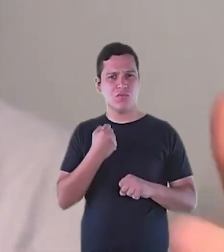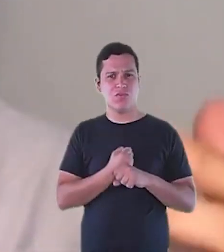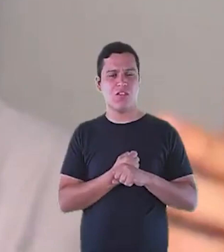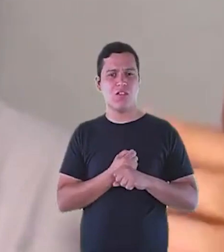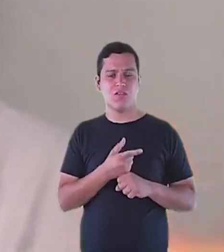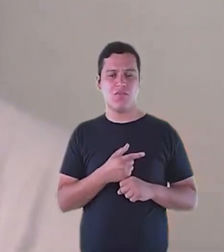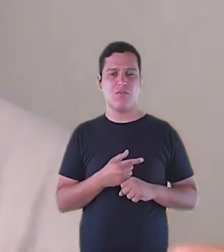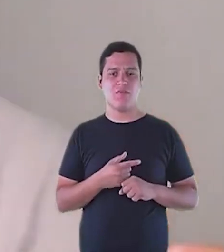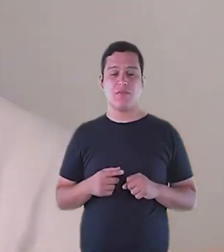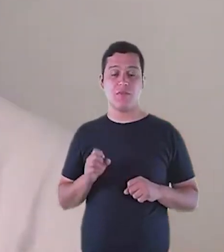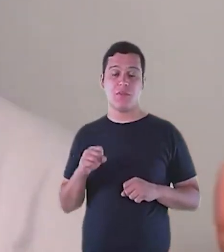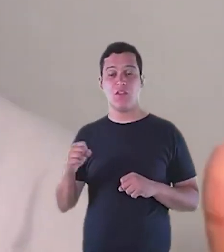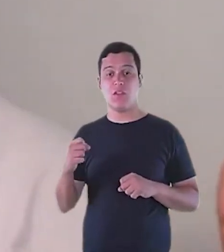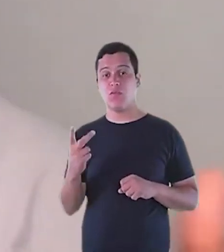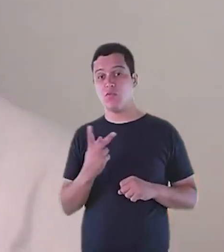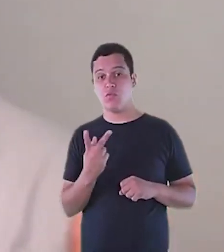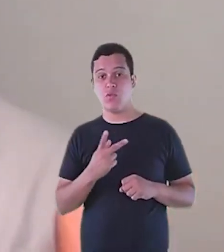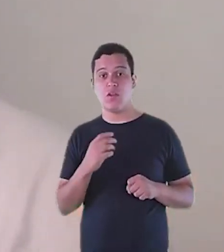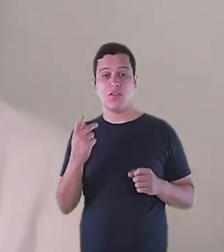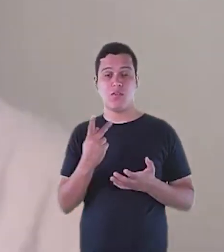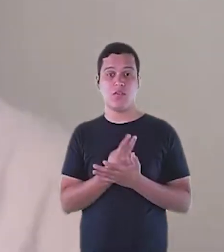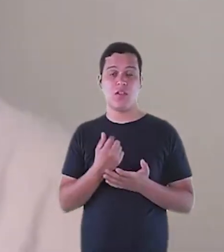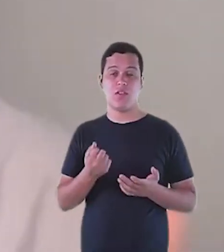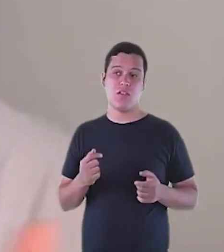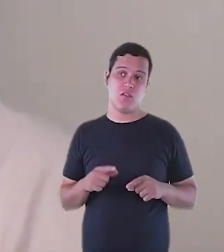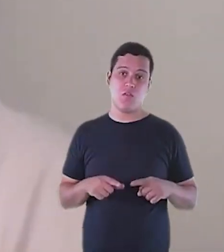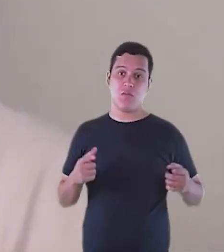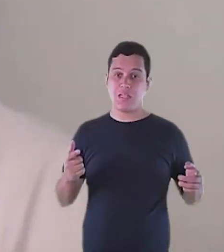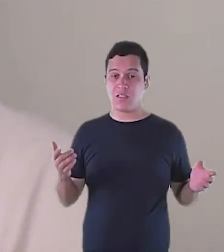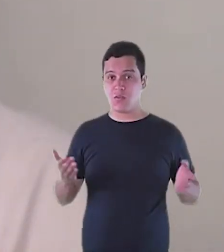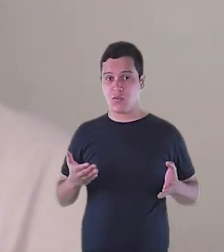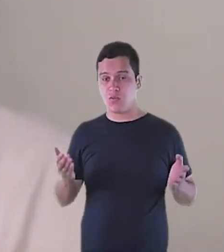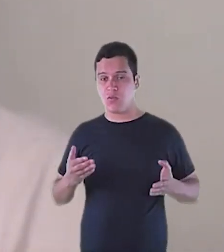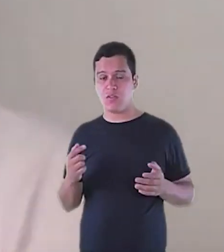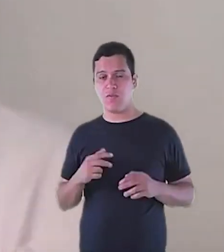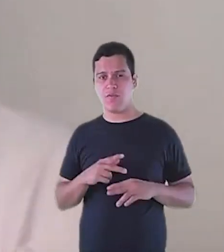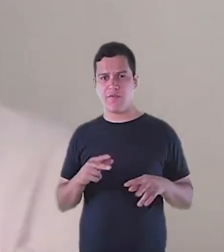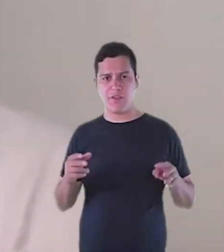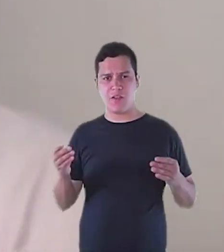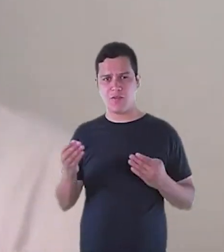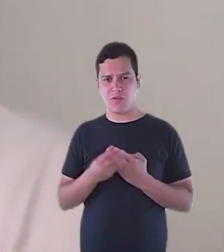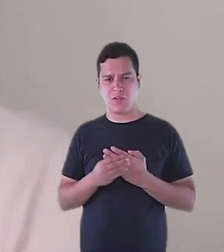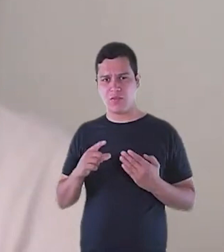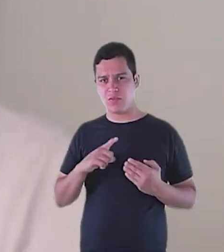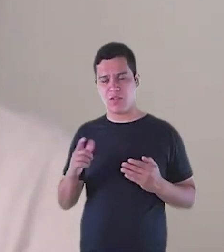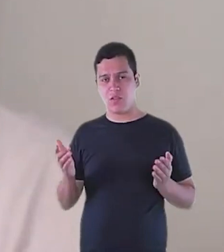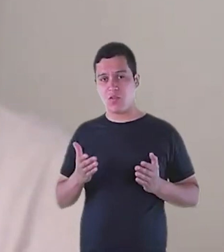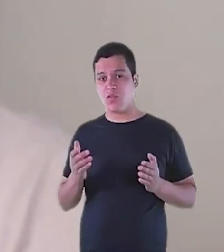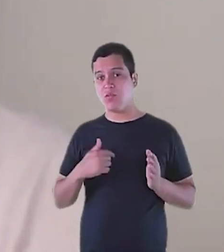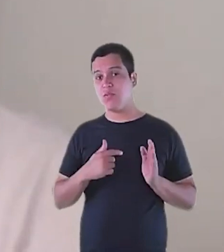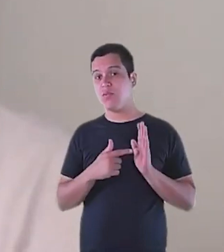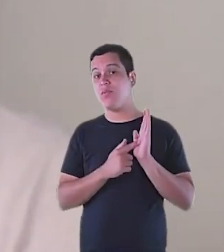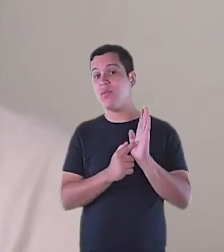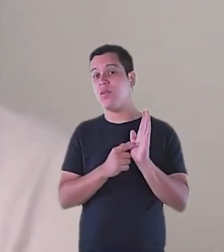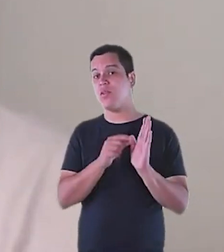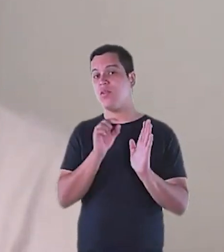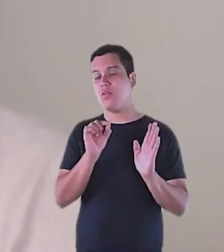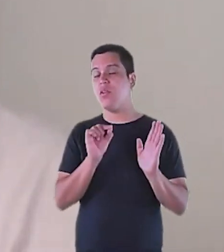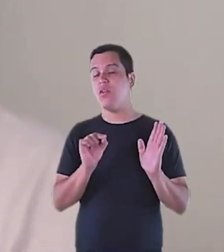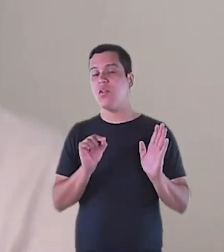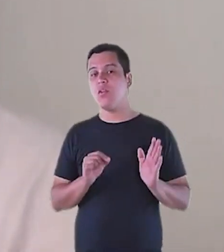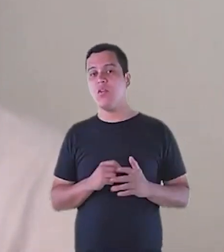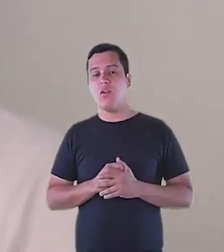mas estudos mais recentes, aí tem livros muito bons a respeito disso, mostram que, primeiro,